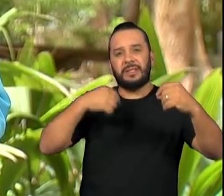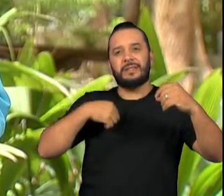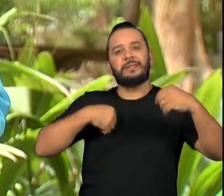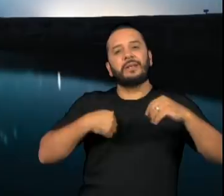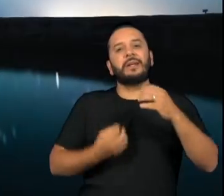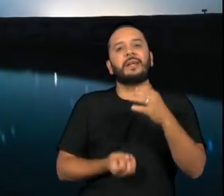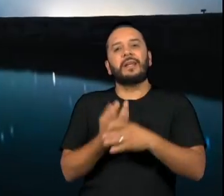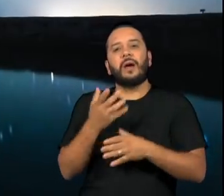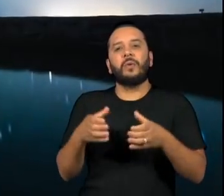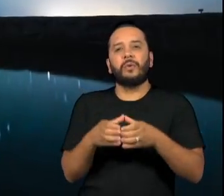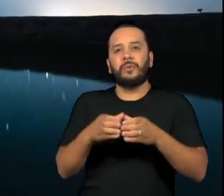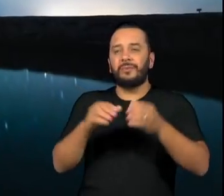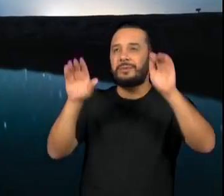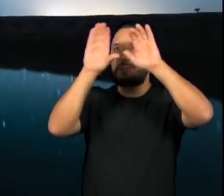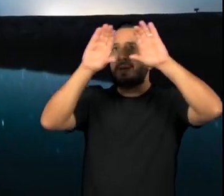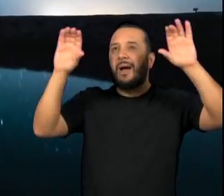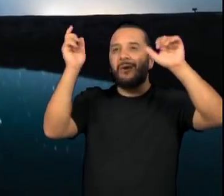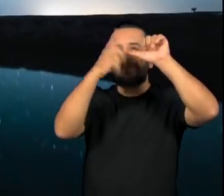Estrelados.